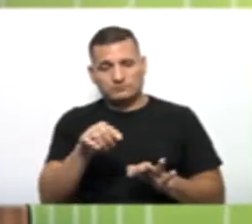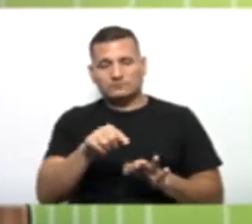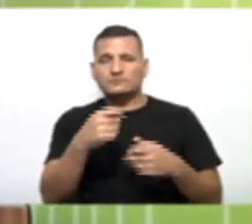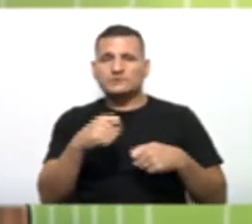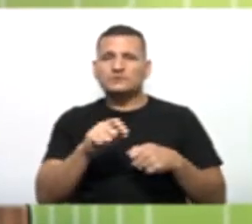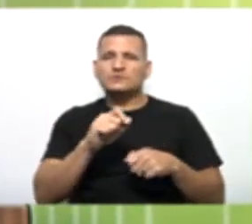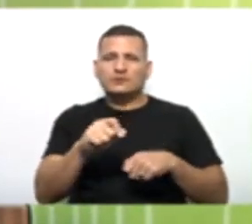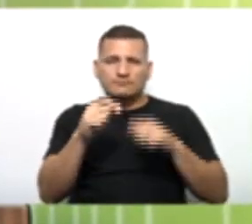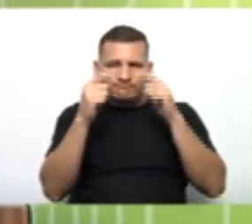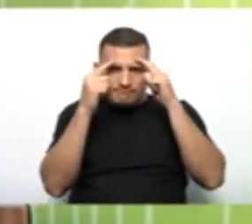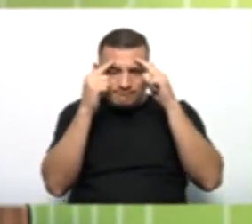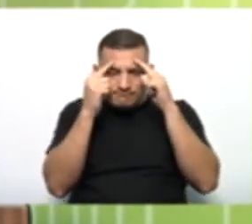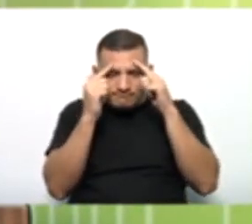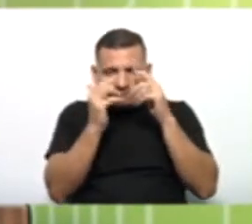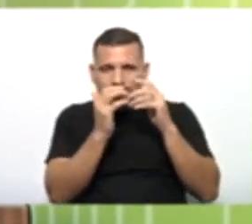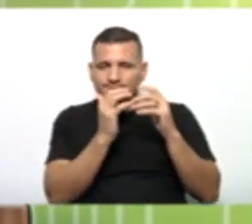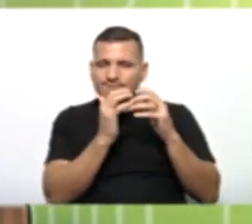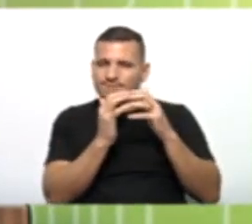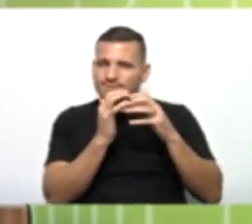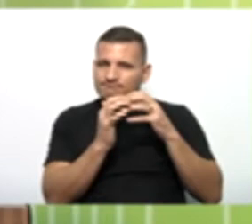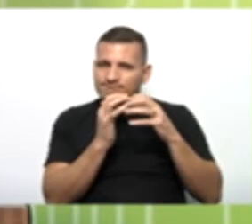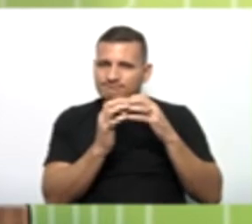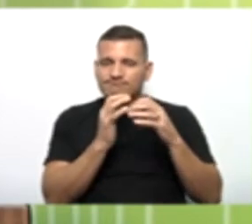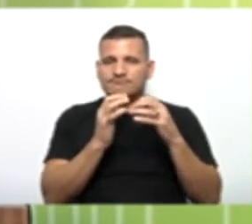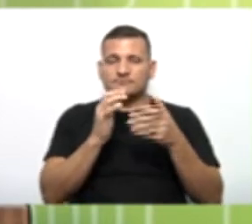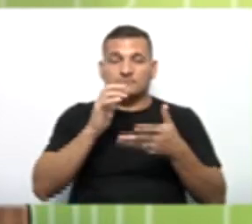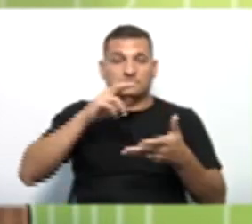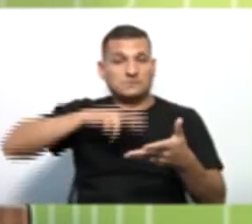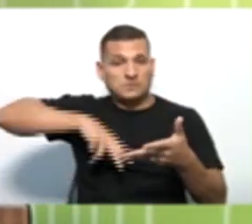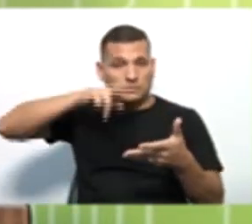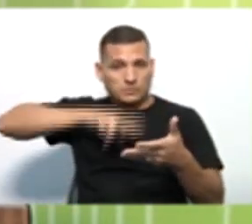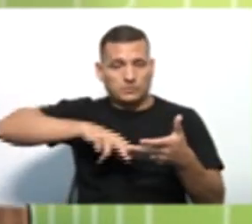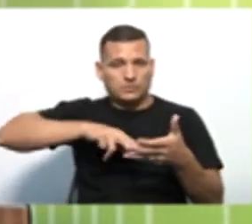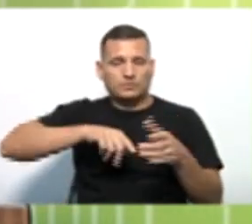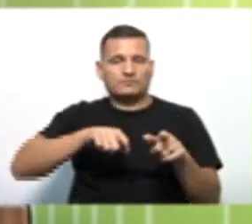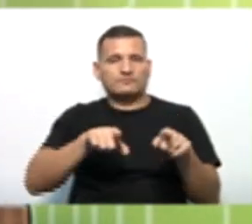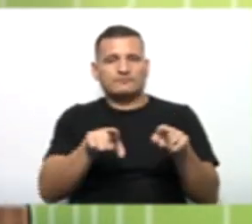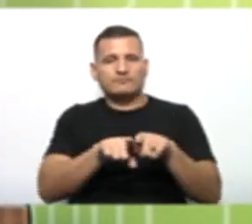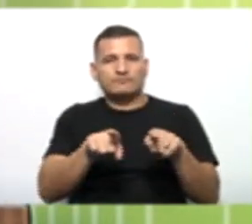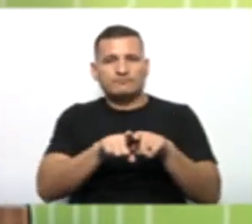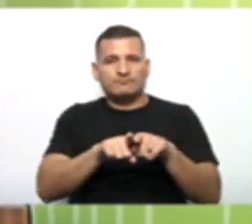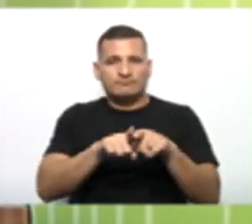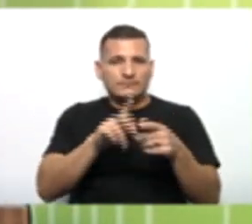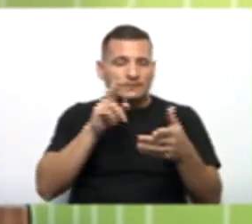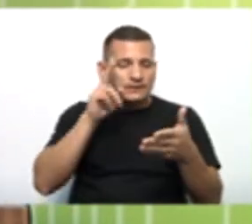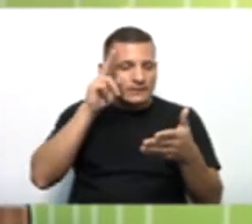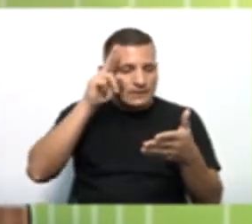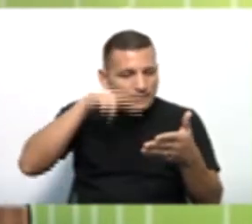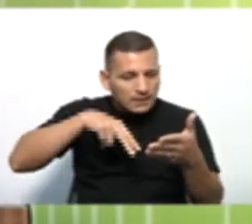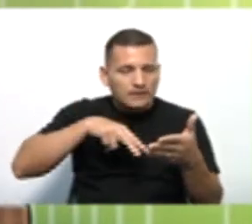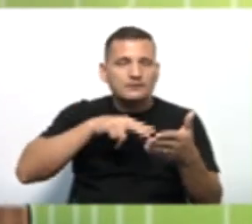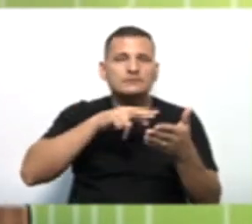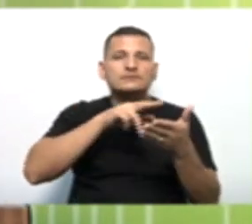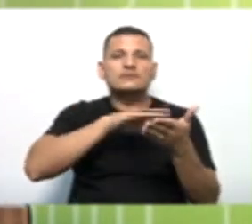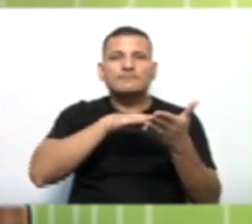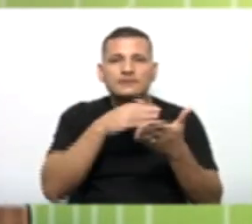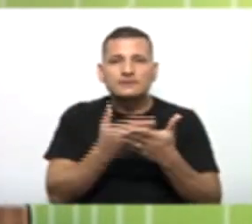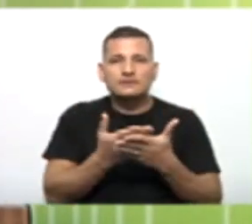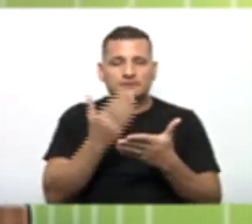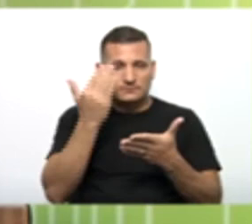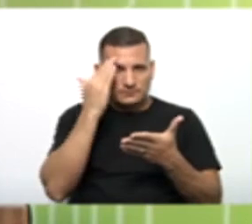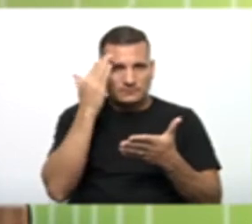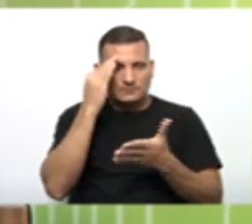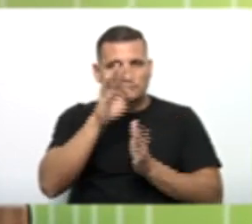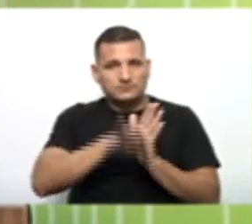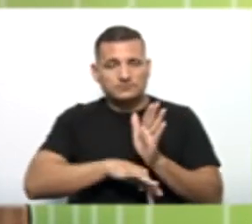exigem concentração que exigem leitura e exigem também interpretação essas questões elas